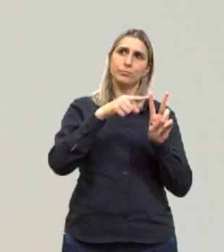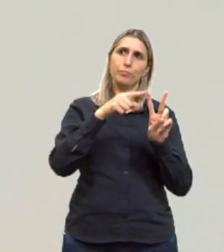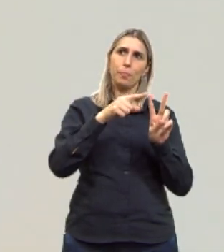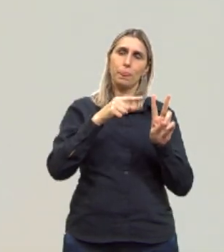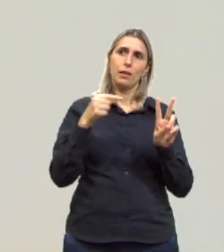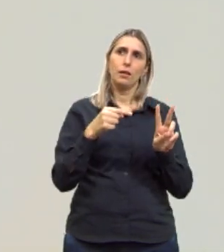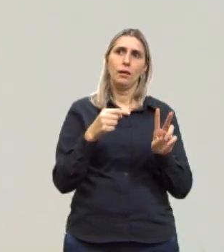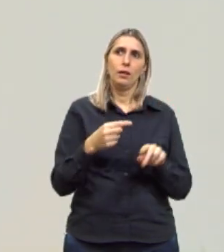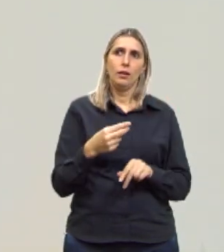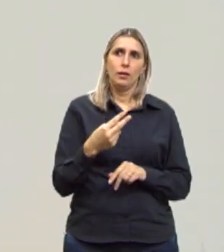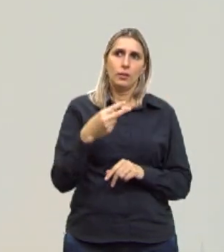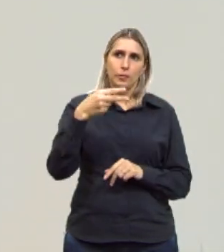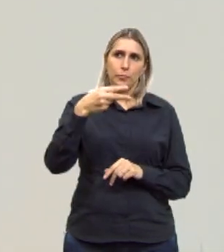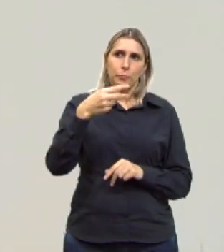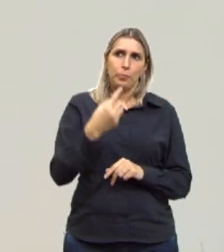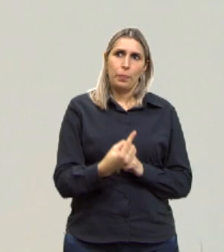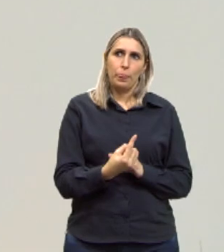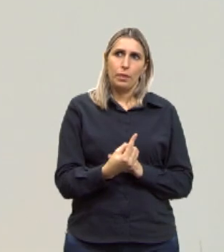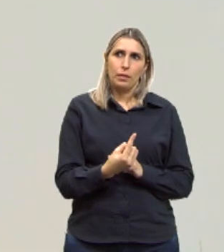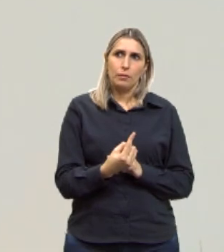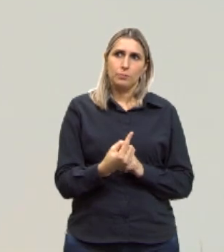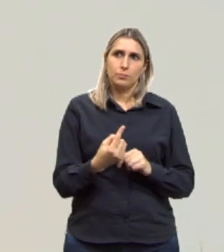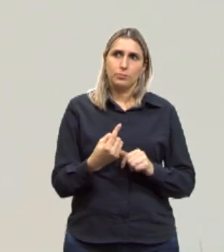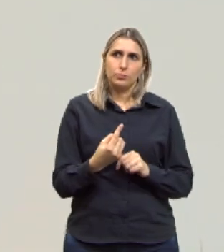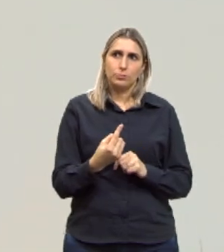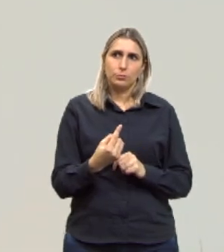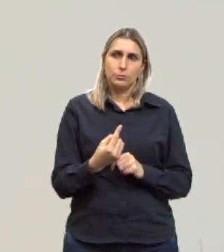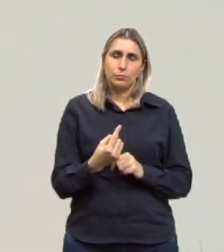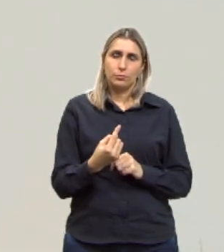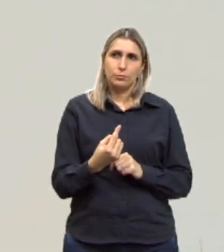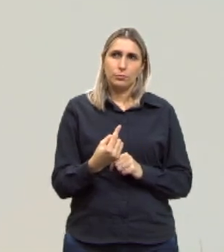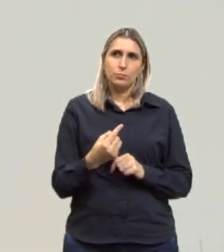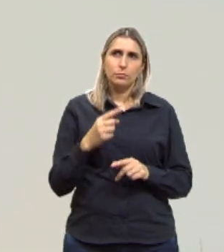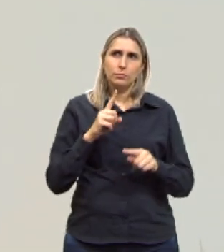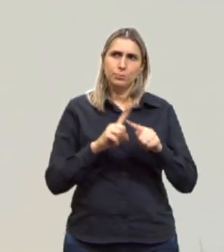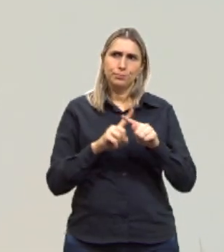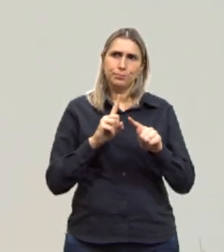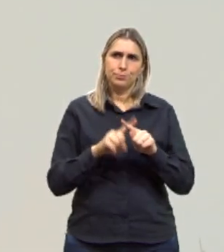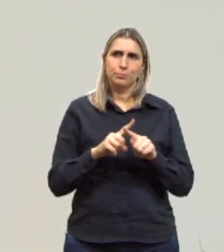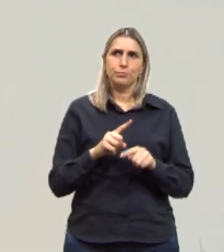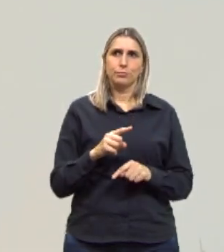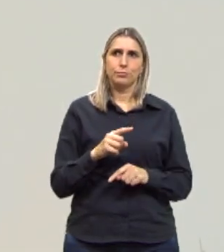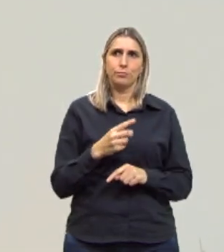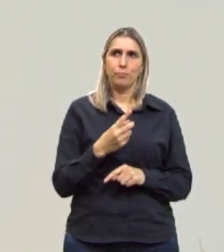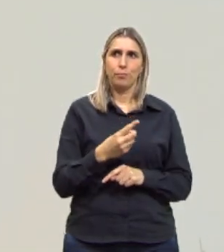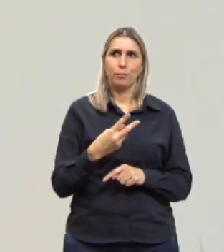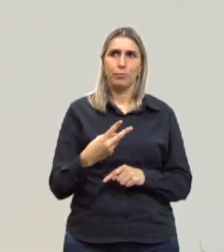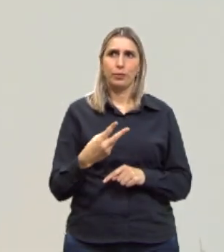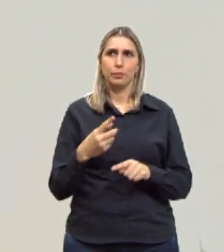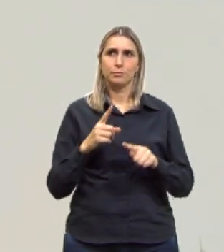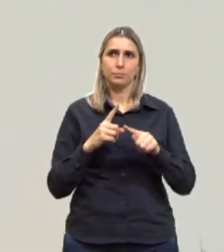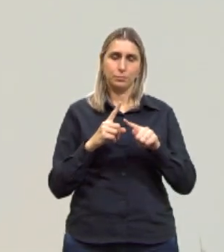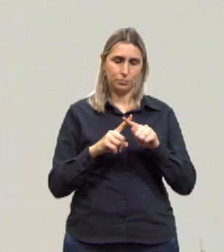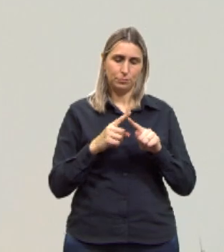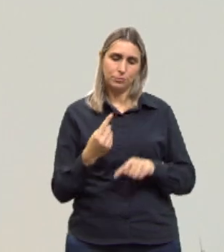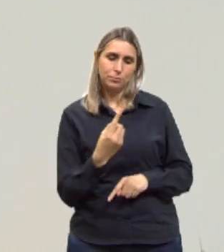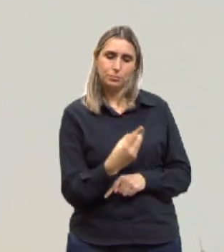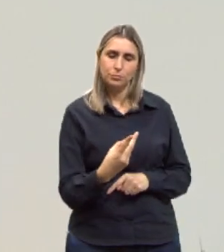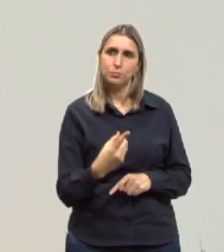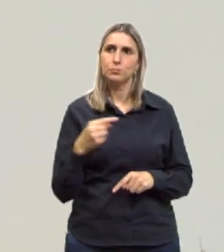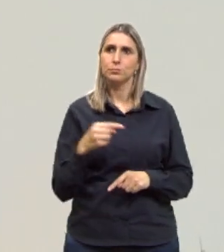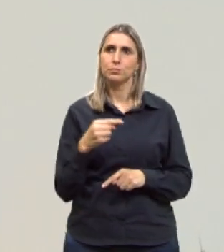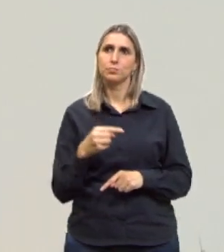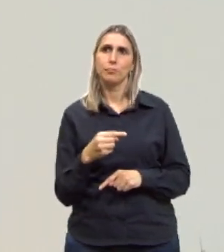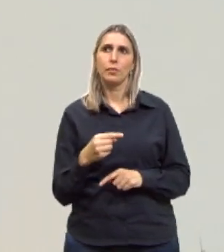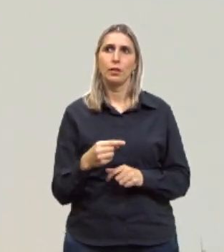Menos 1 ao quadrado, 1. Ó, uma multiplicação aqui. 12 vezes 1, 12. Menos